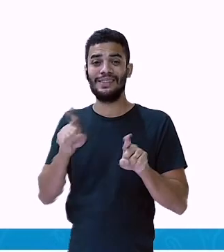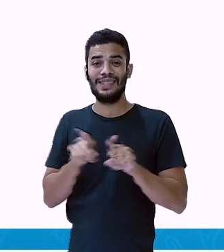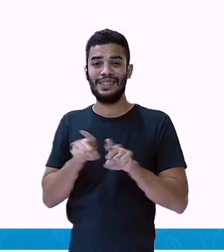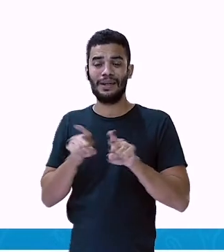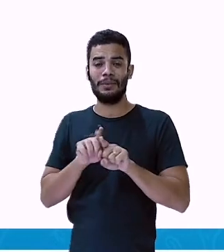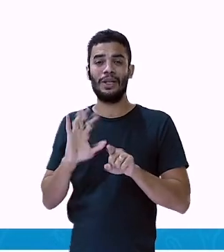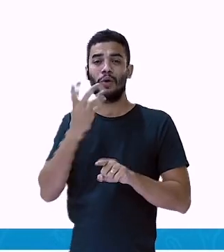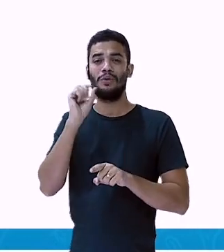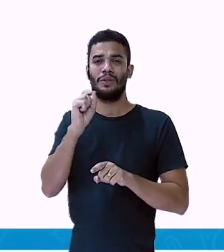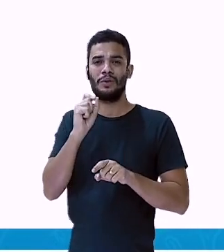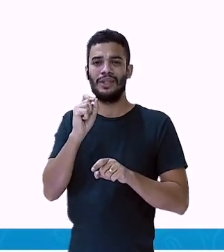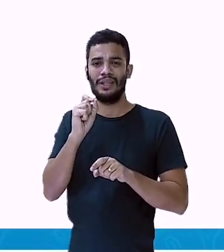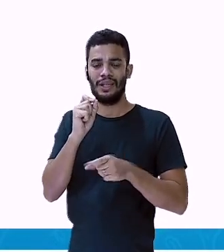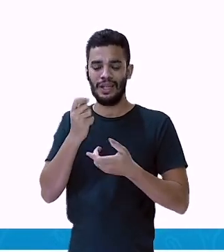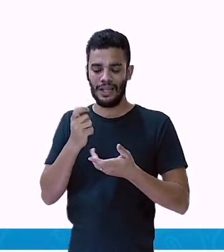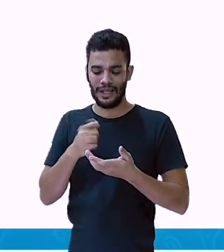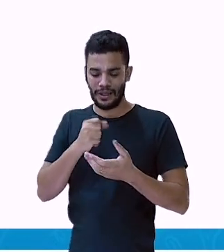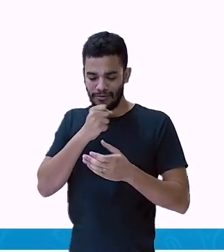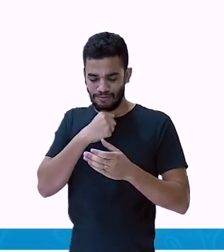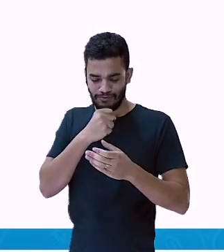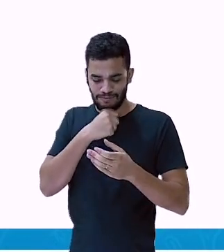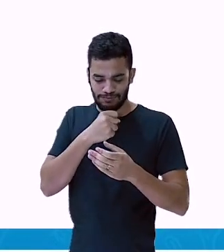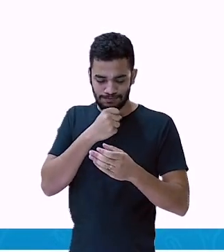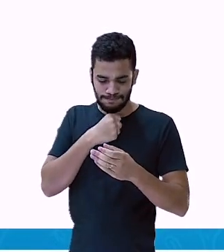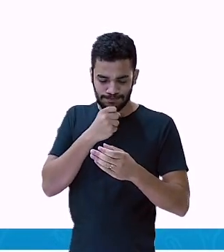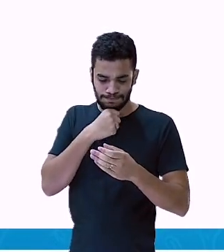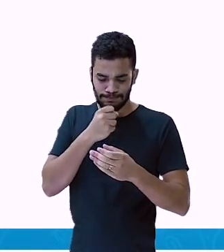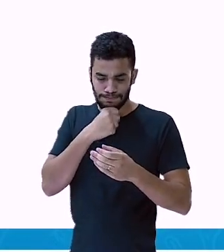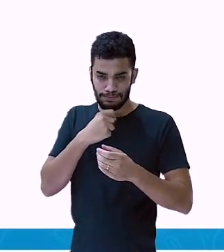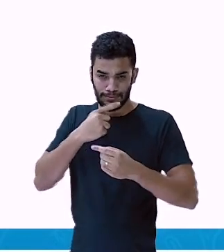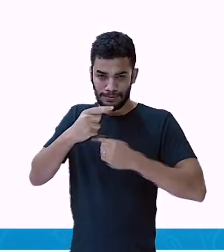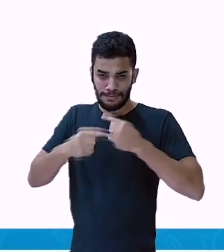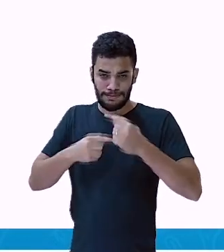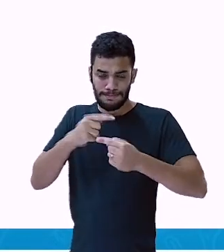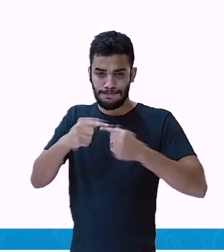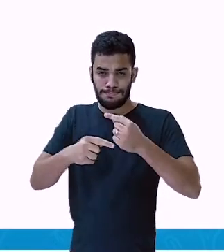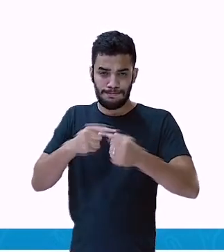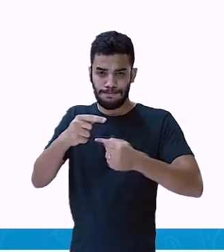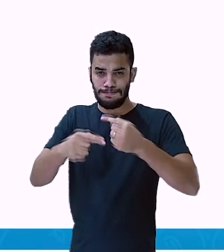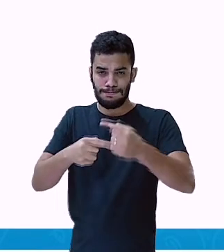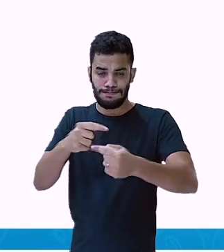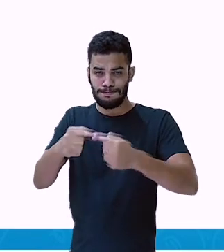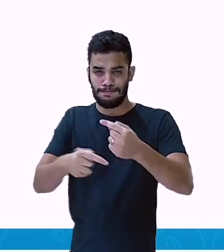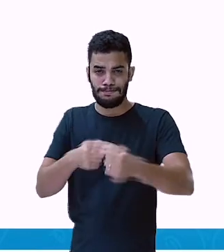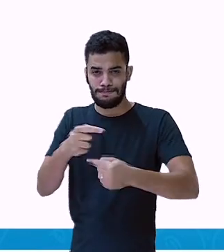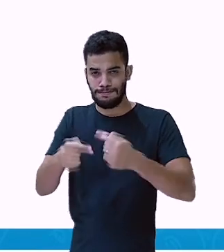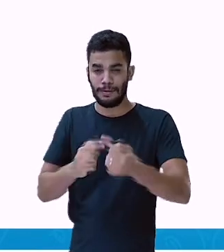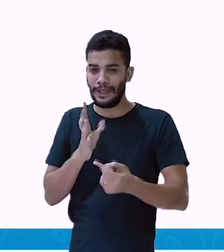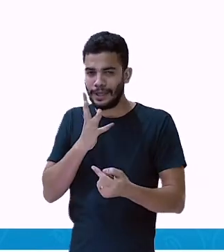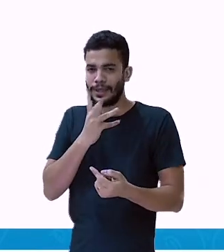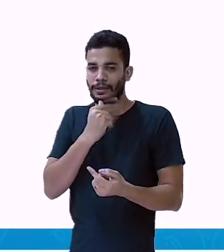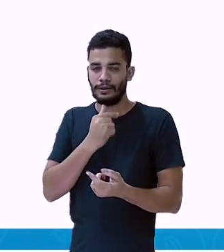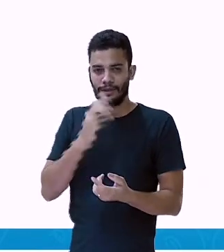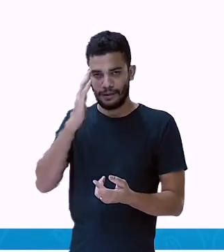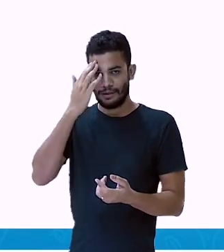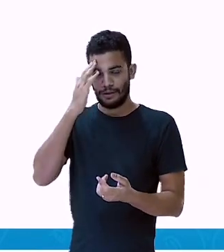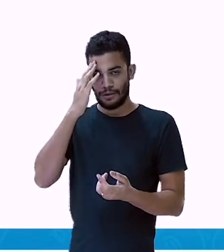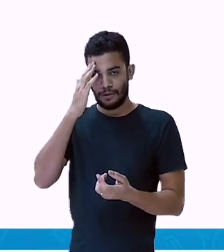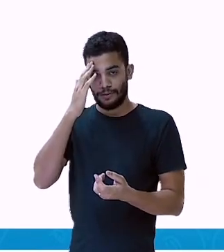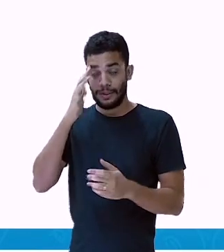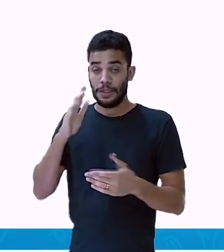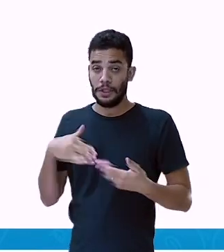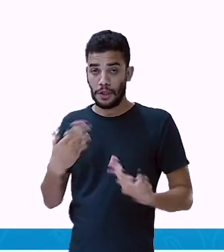E aí, existem metais diferentes. O aço, ele não é composto sempre da